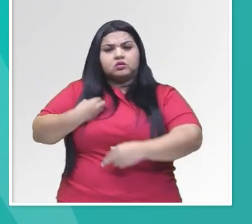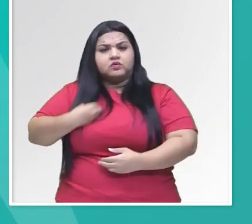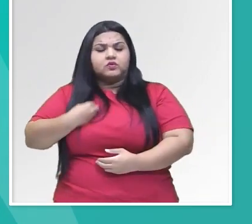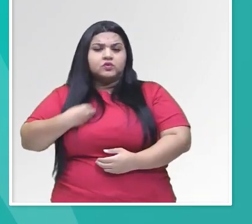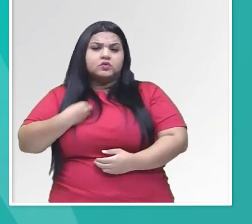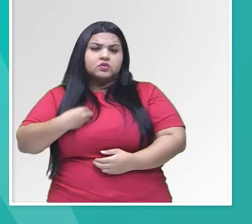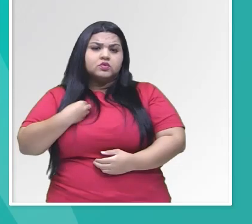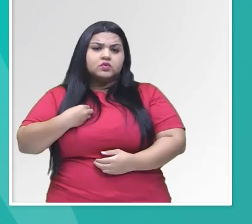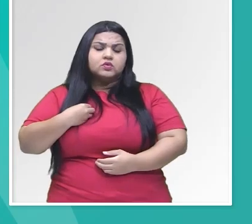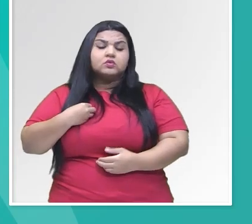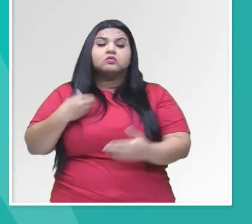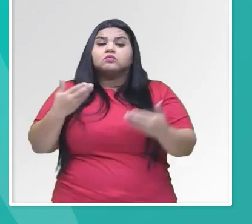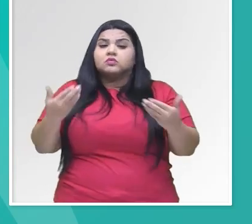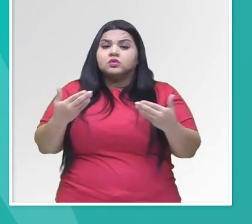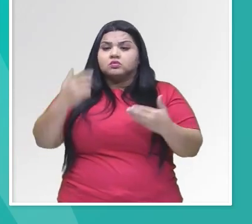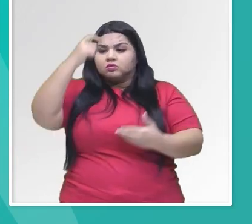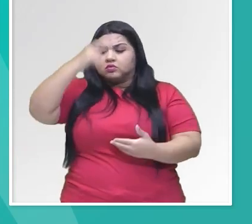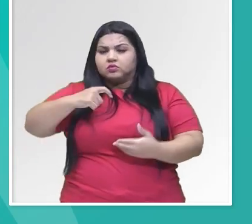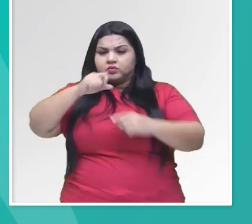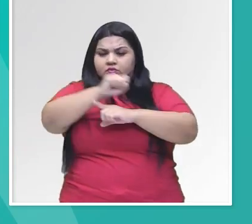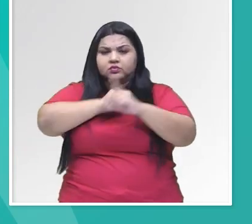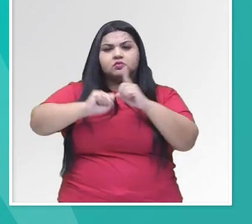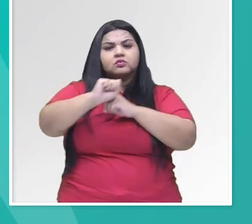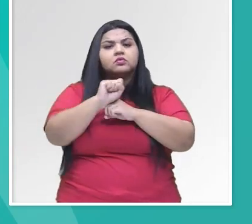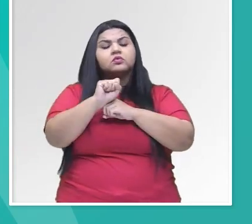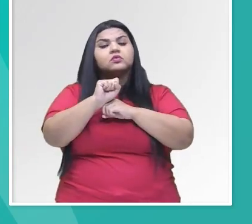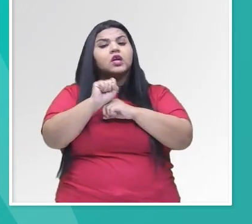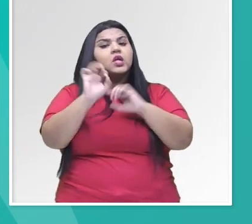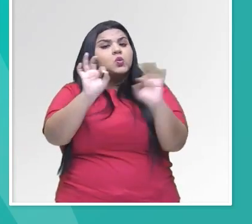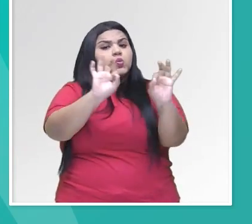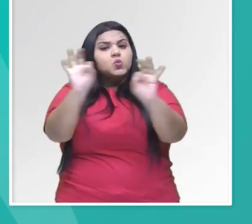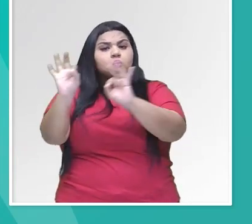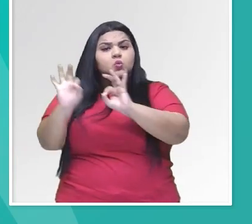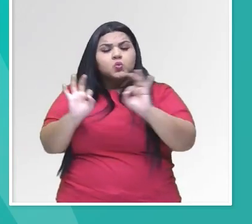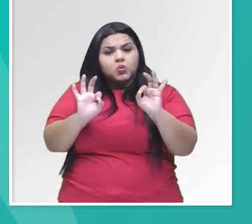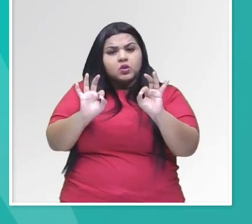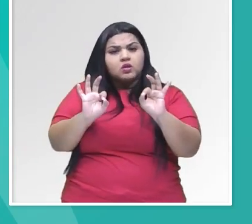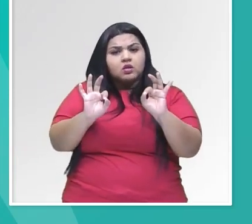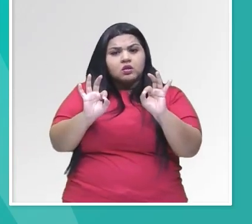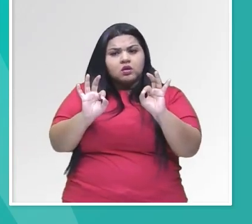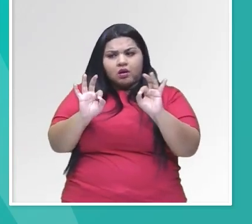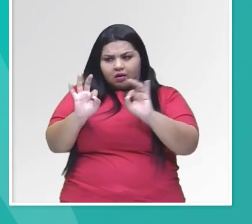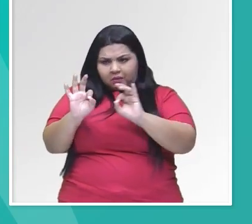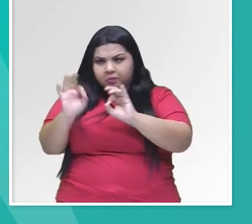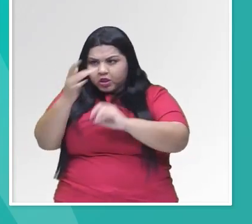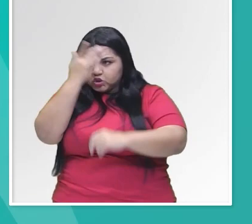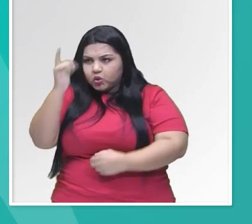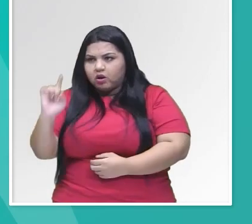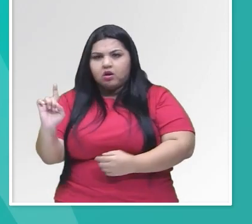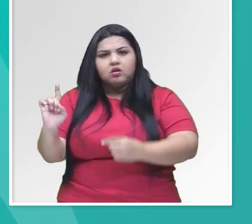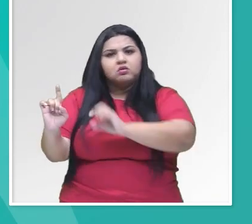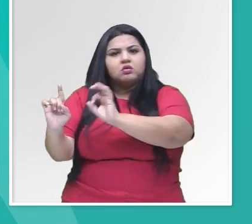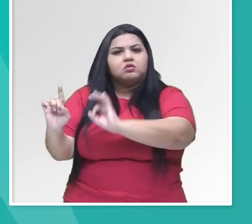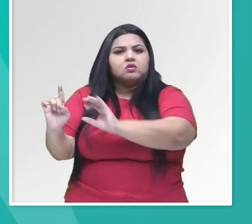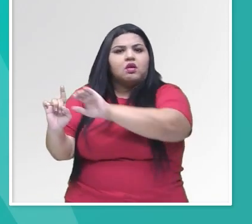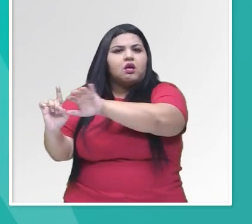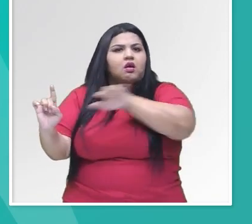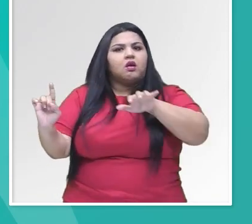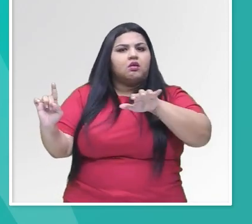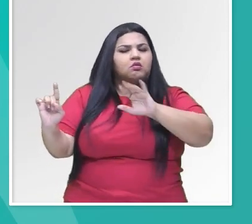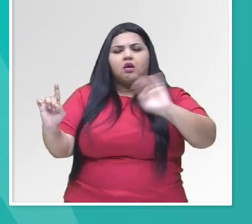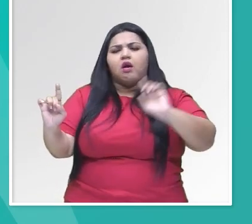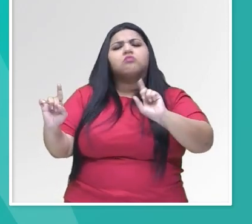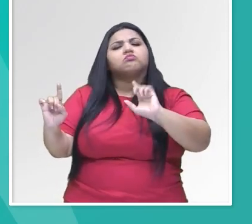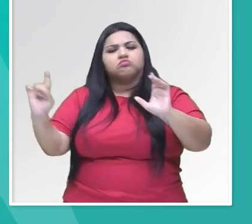sobrevivência enquanto seres sociais. Ninguém é uma ilha. Nós somos seres